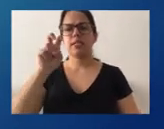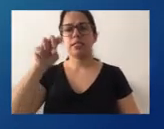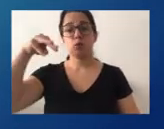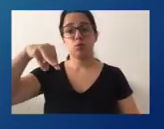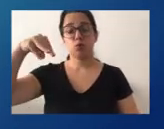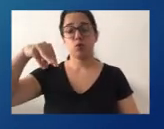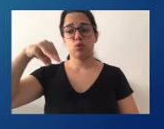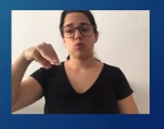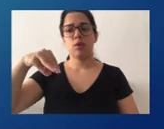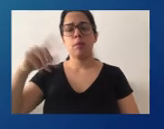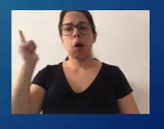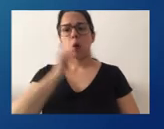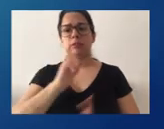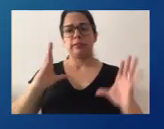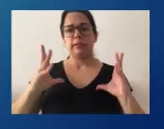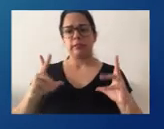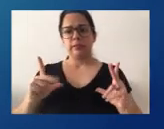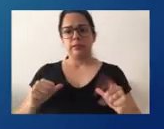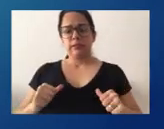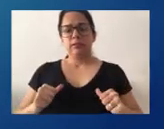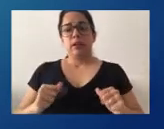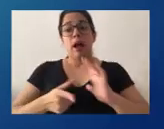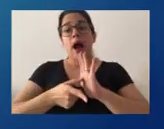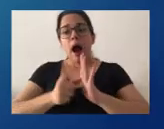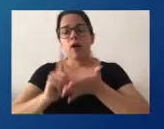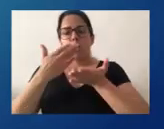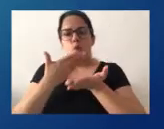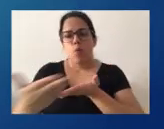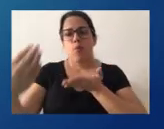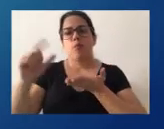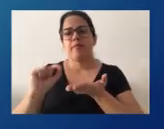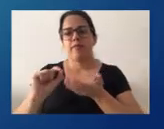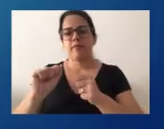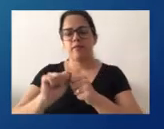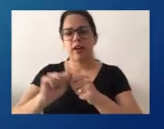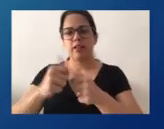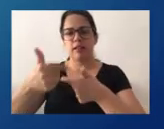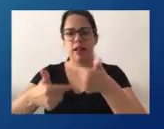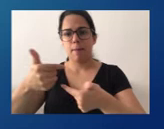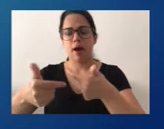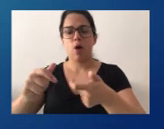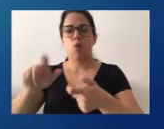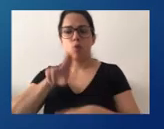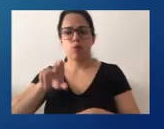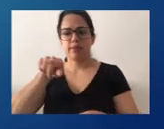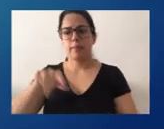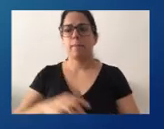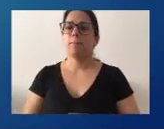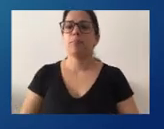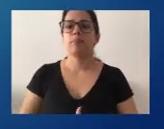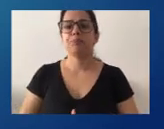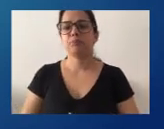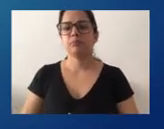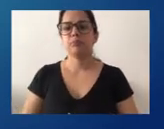ação germicida antes de se iniciar as atividades utilizando esse equipamento, a capela. Vejam,